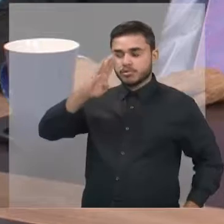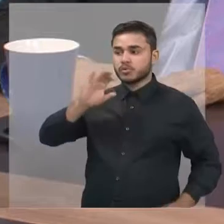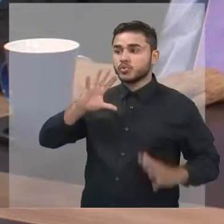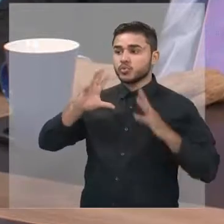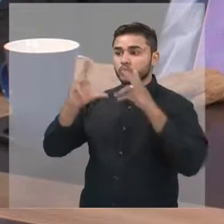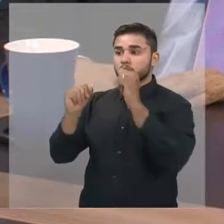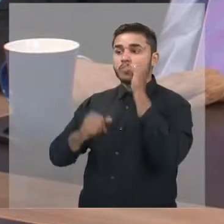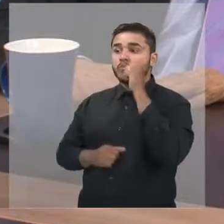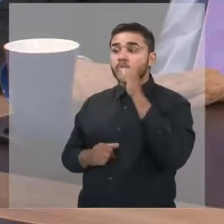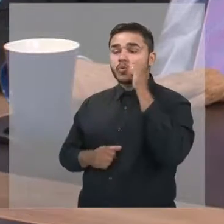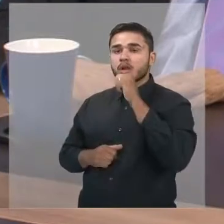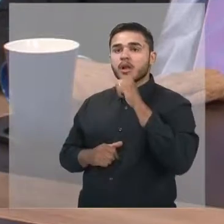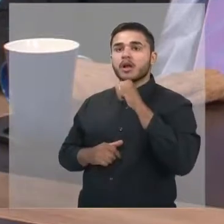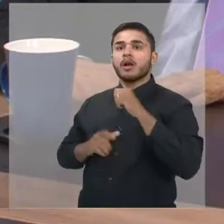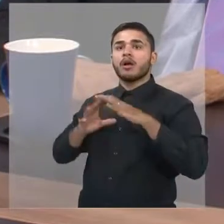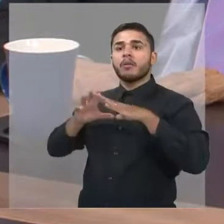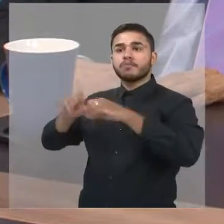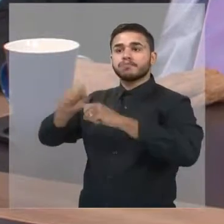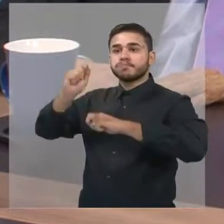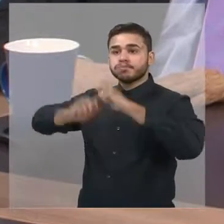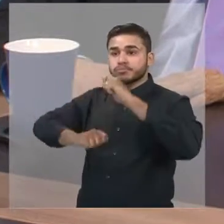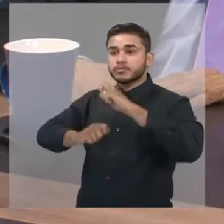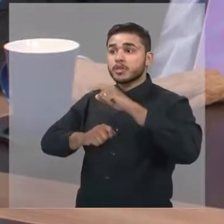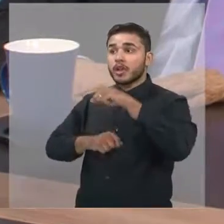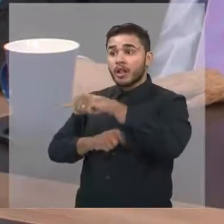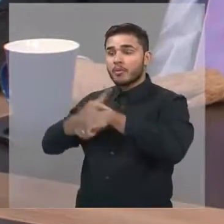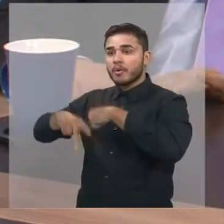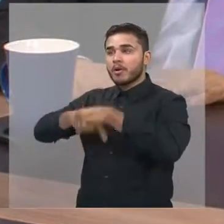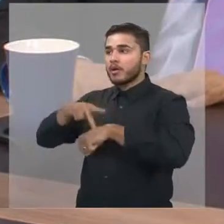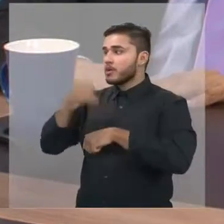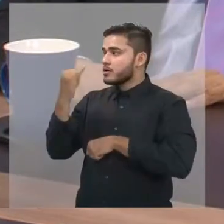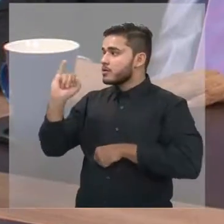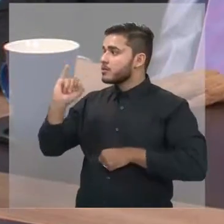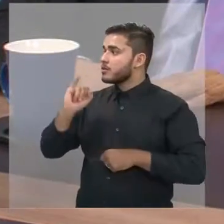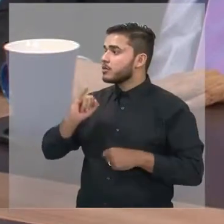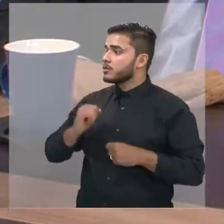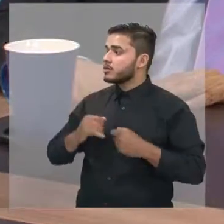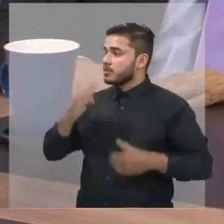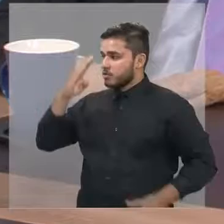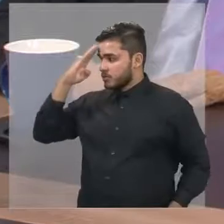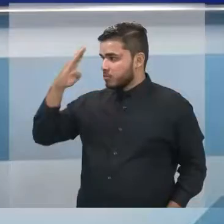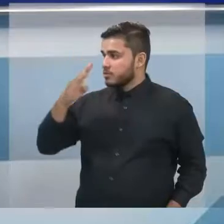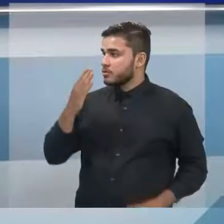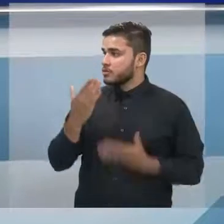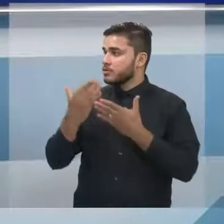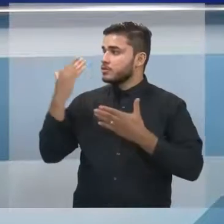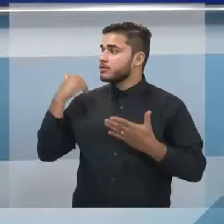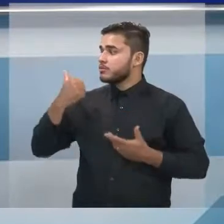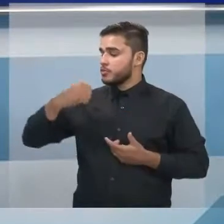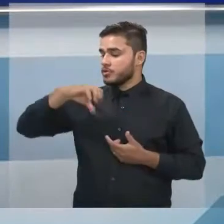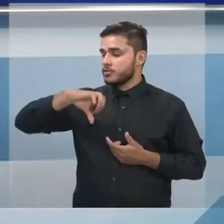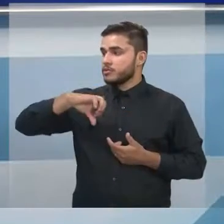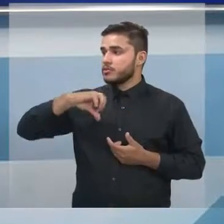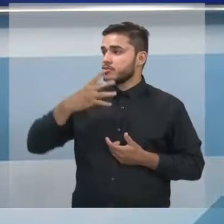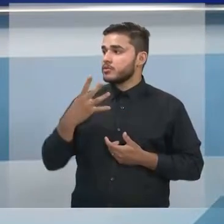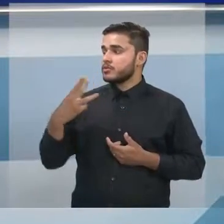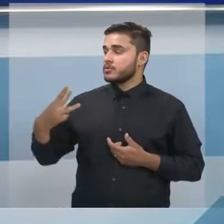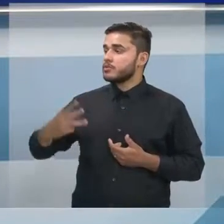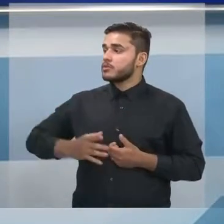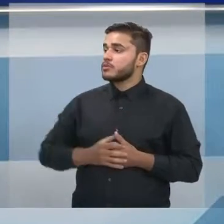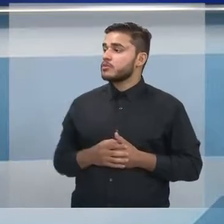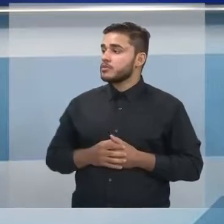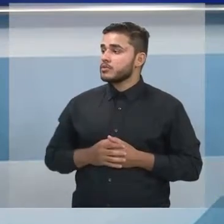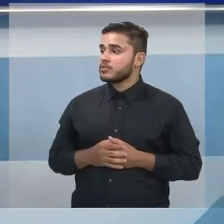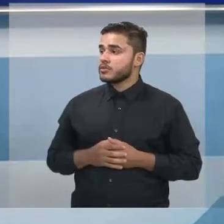seriam conquistadas e saquear residências e lojas, para estimular os soldados ao combate. 1943,